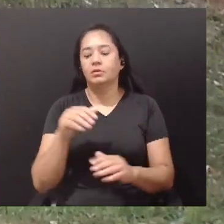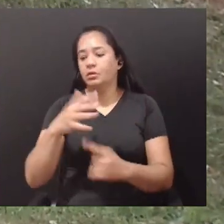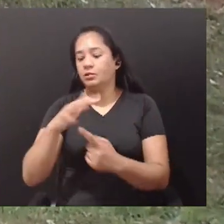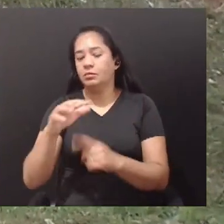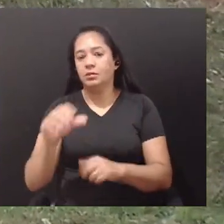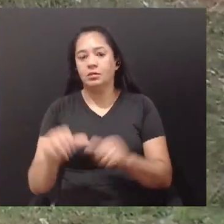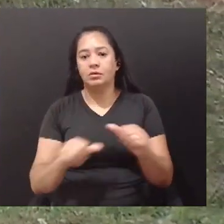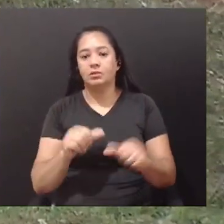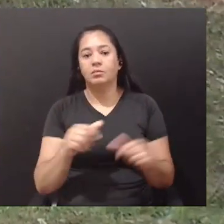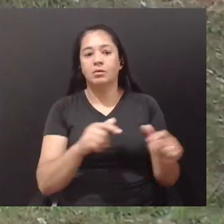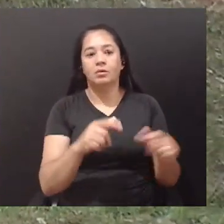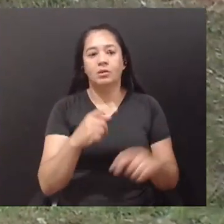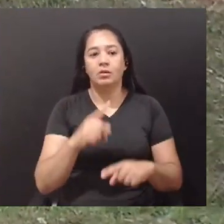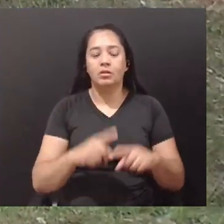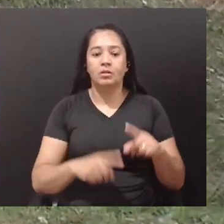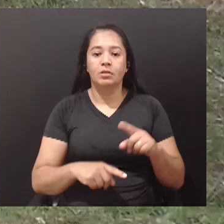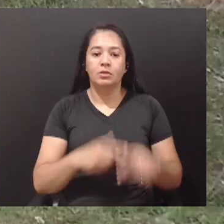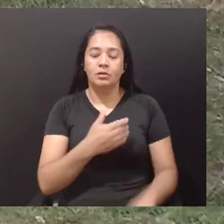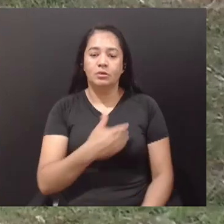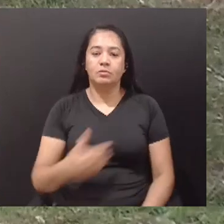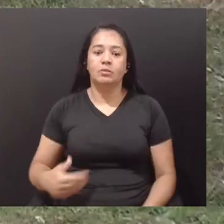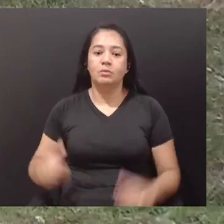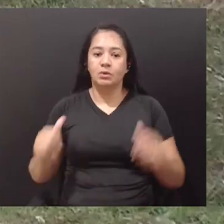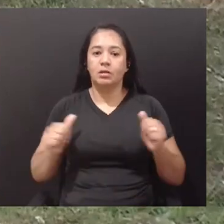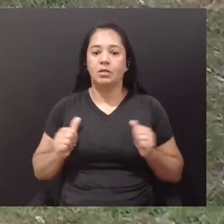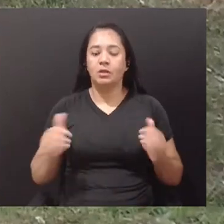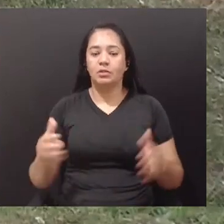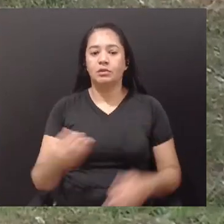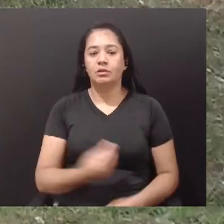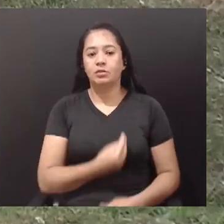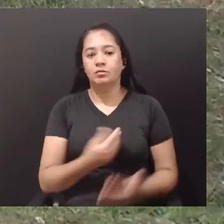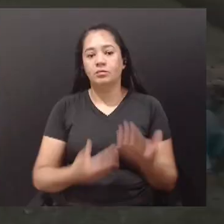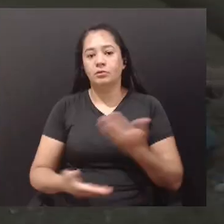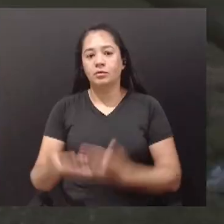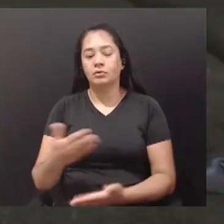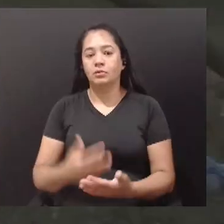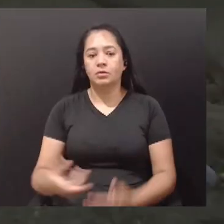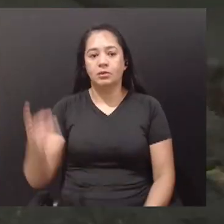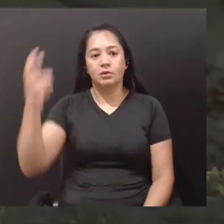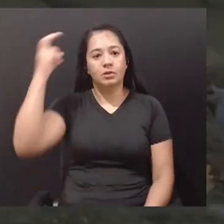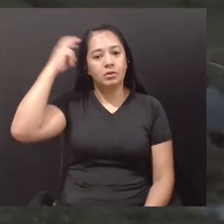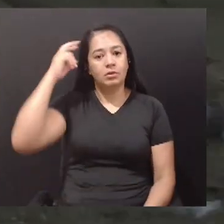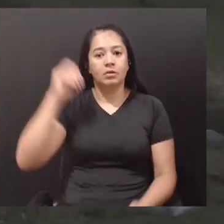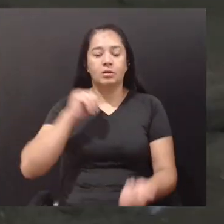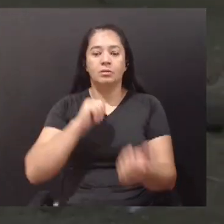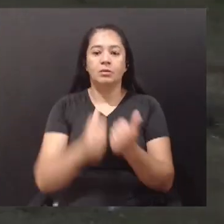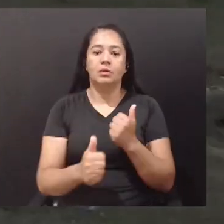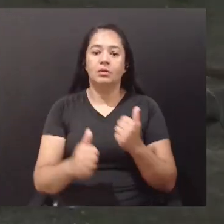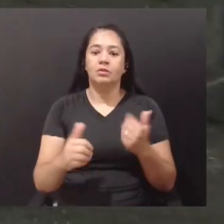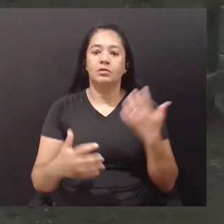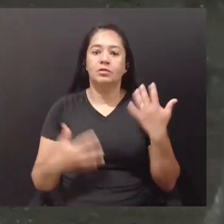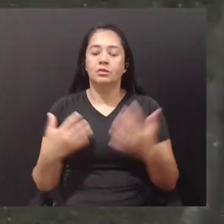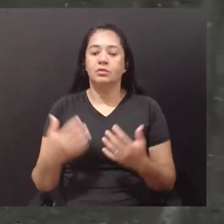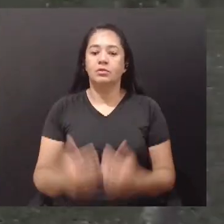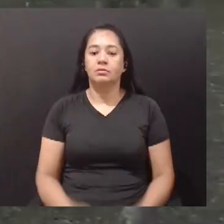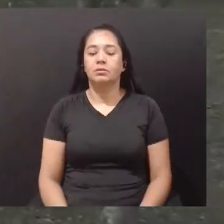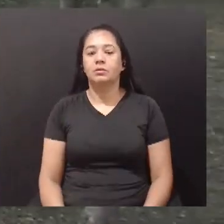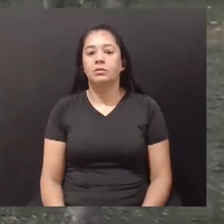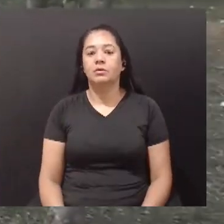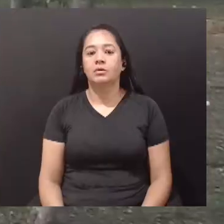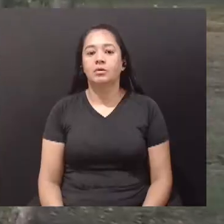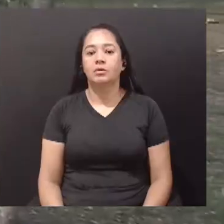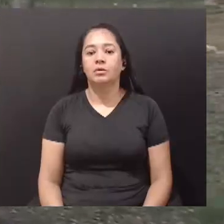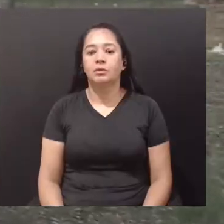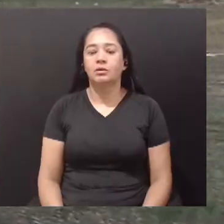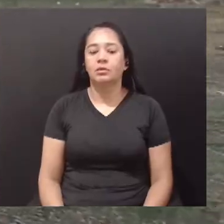equipamentos públicos em espaços ativos de convivência, cultura, esporte e lazer. Entre os pilares da iniciativa estão